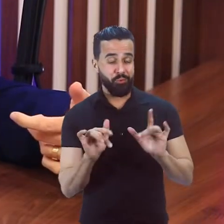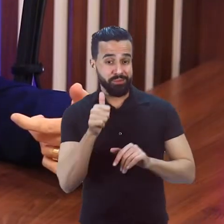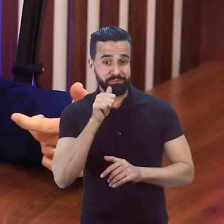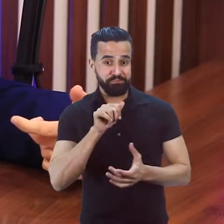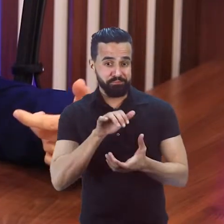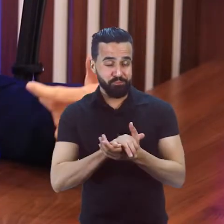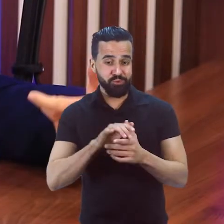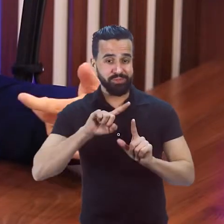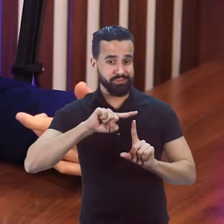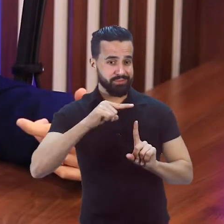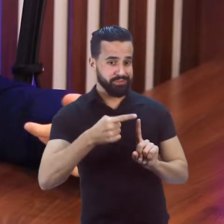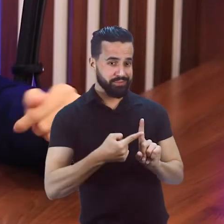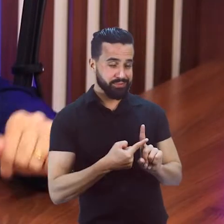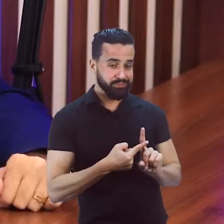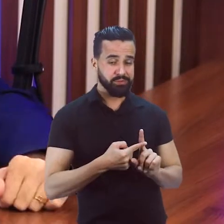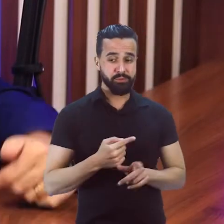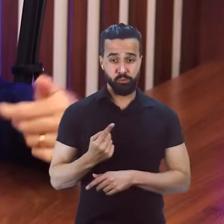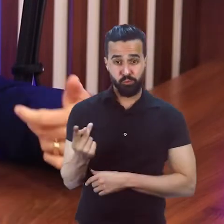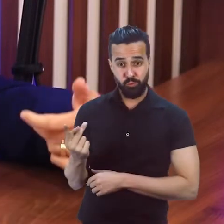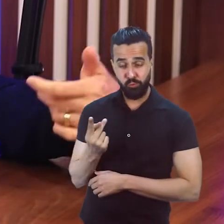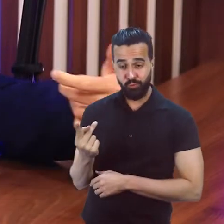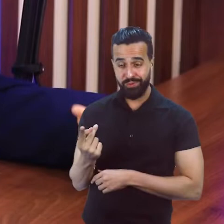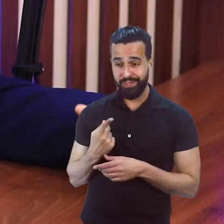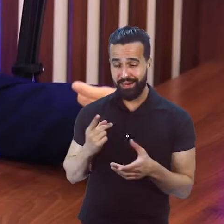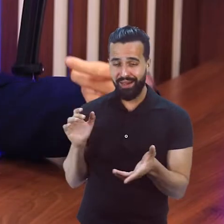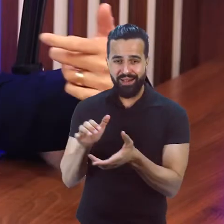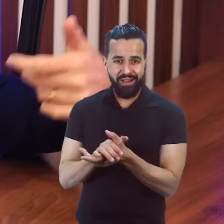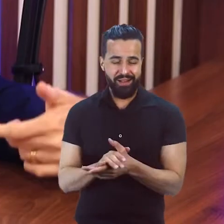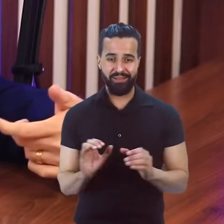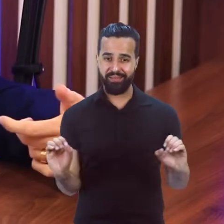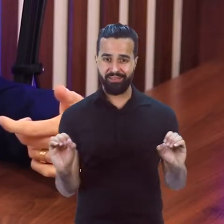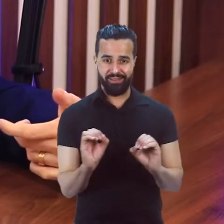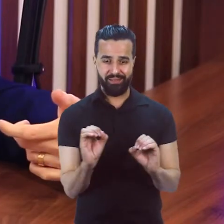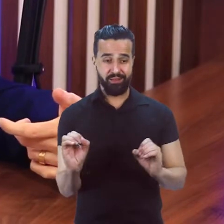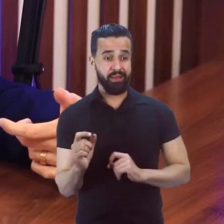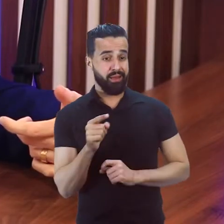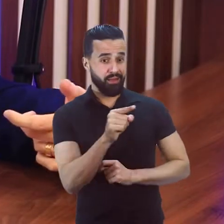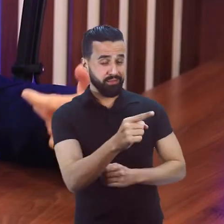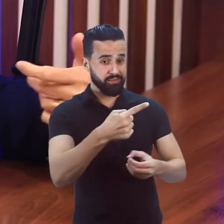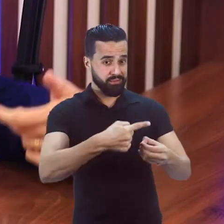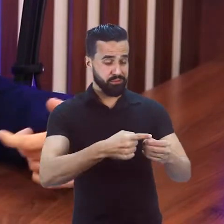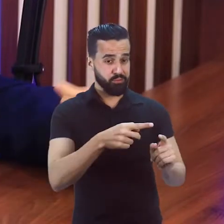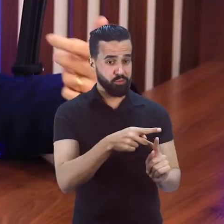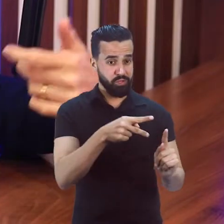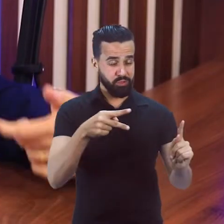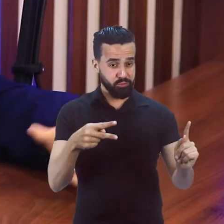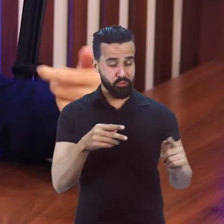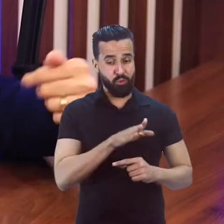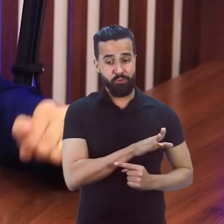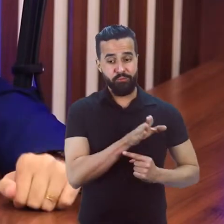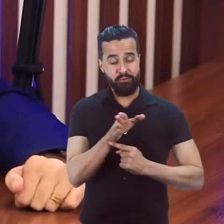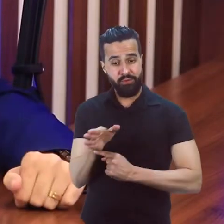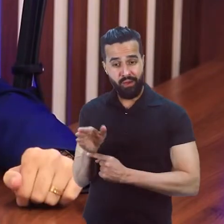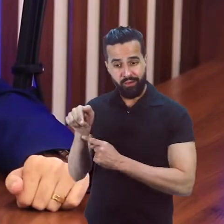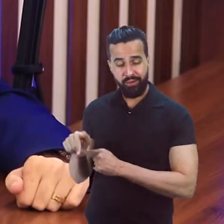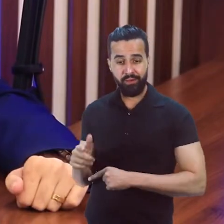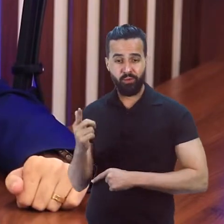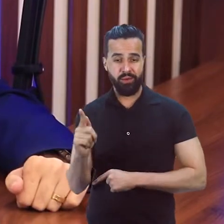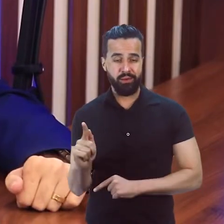Goiânia, a gente não tinha casado ainda, né? Ela estava grávida, estava lá em Porangatu, mas vim aqui para Goiânia para fazer os exames,